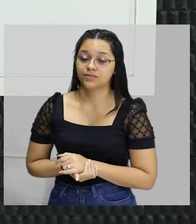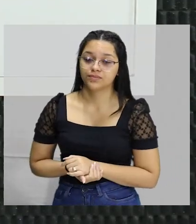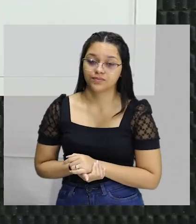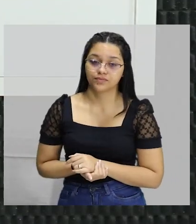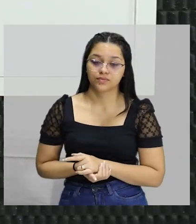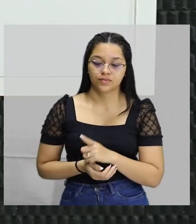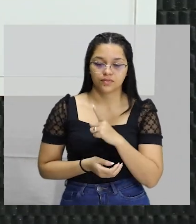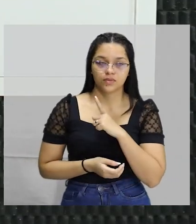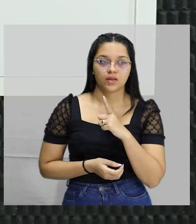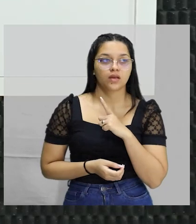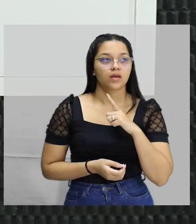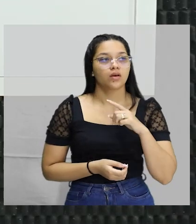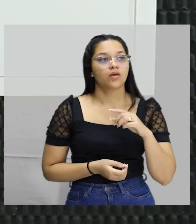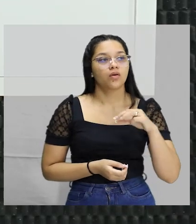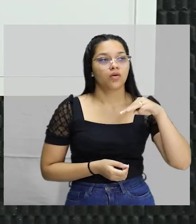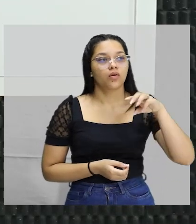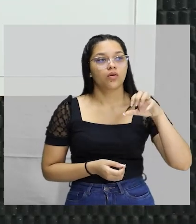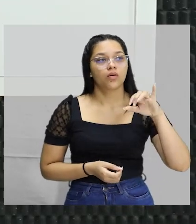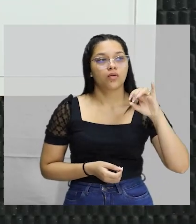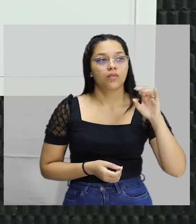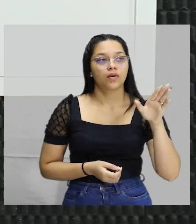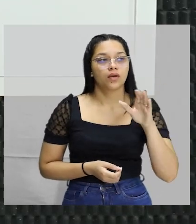temos aqui o